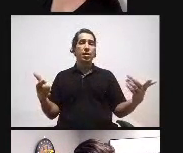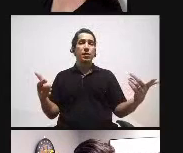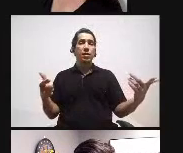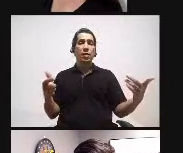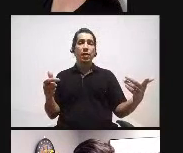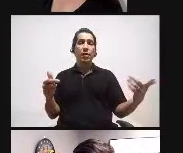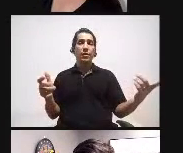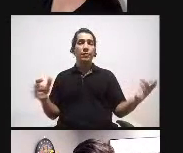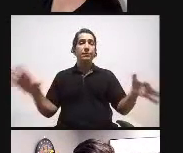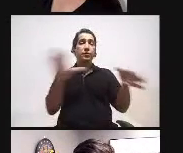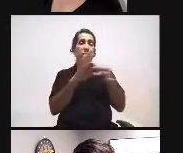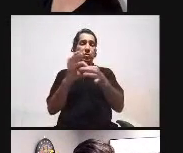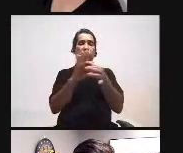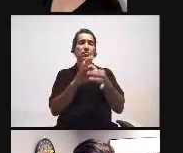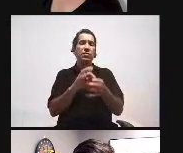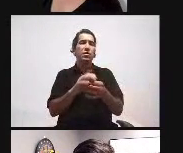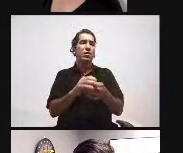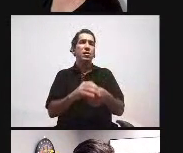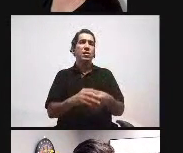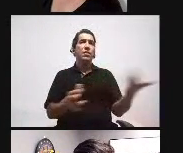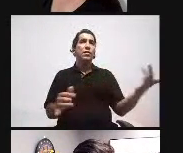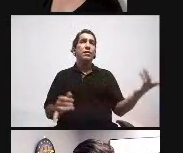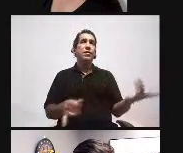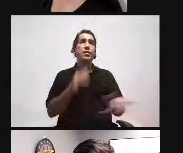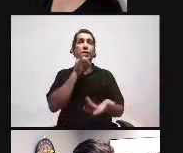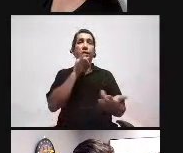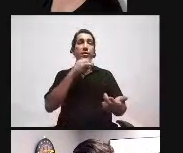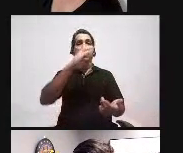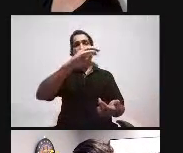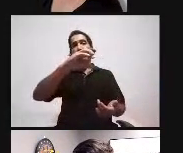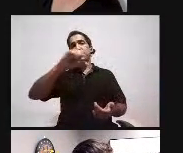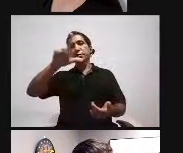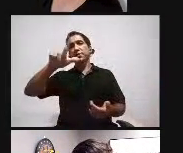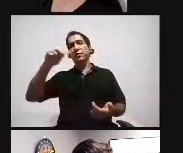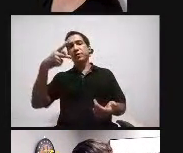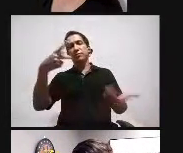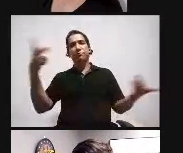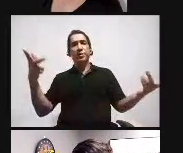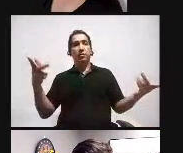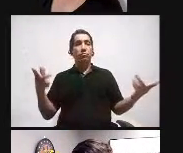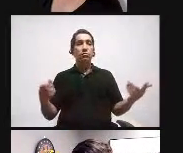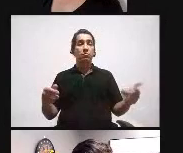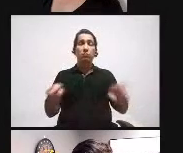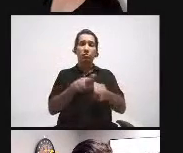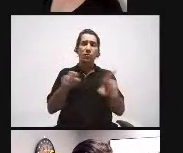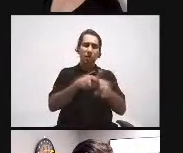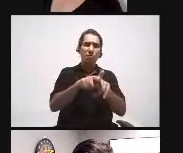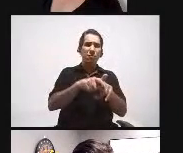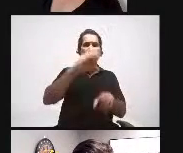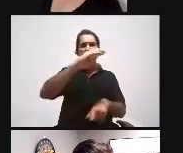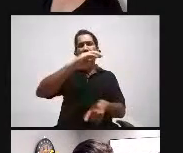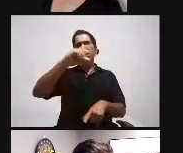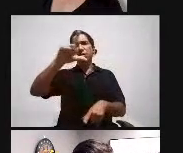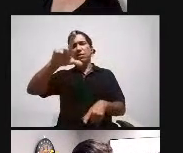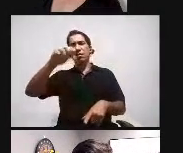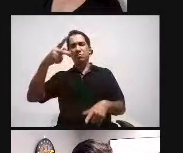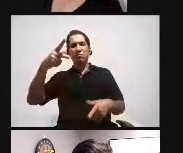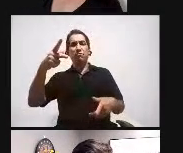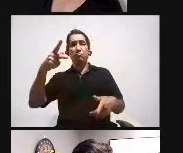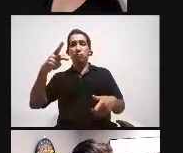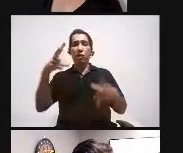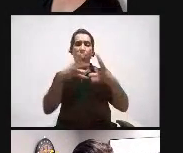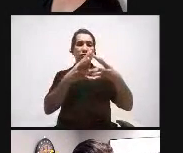ao CLP. O próprio CLP vai desaparecer com esse processo de digitalização, de transformação digital. Os CLPs também